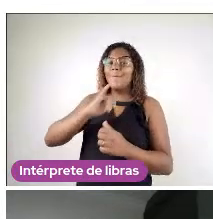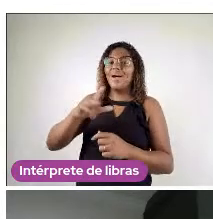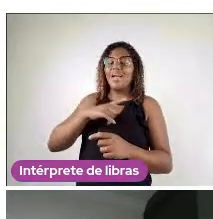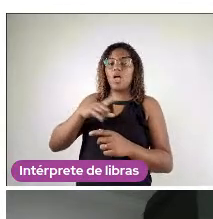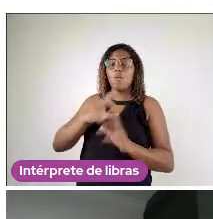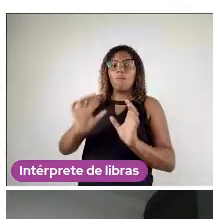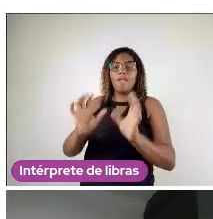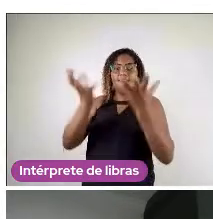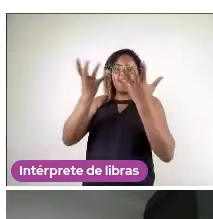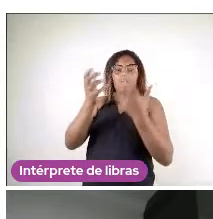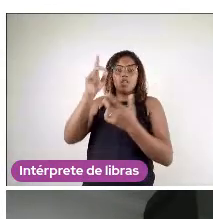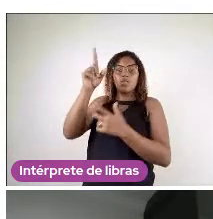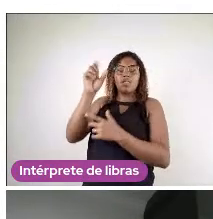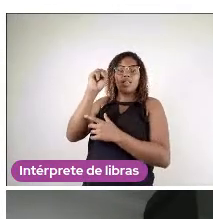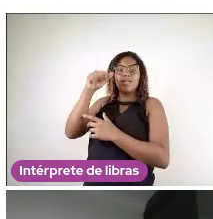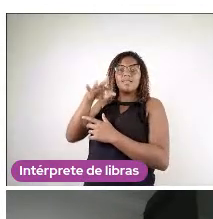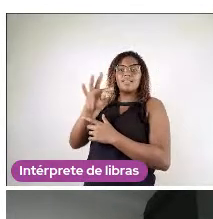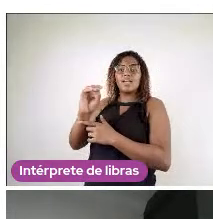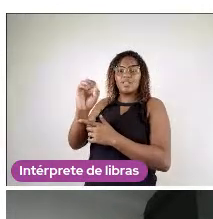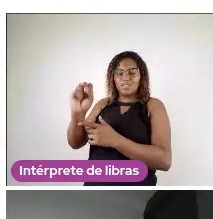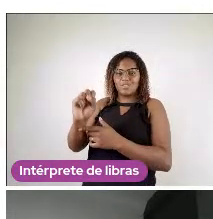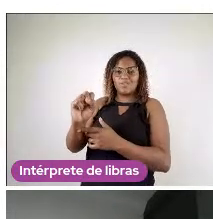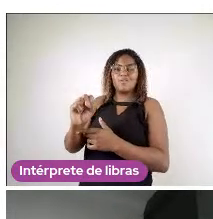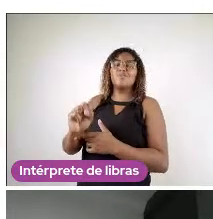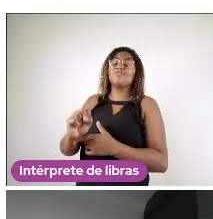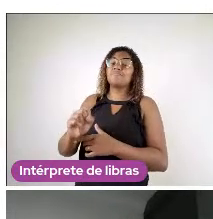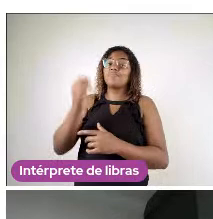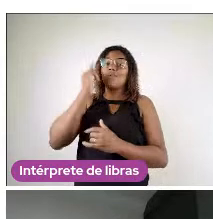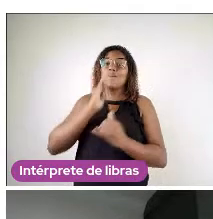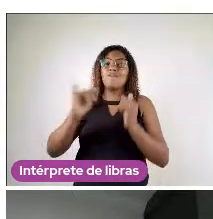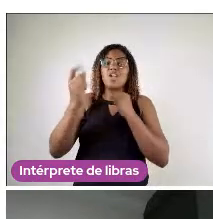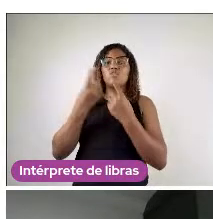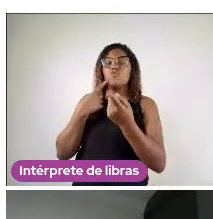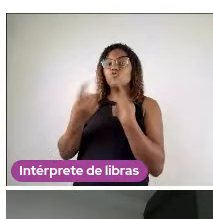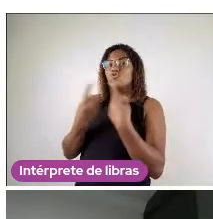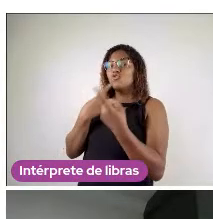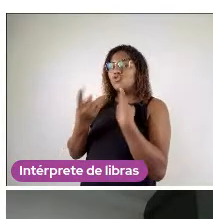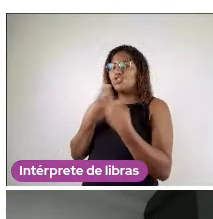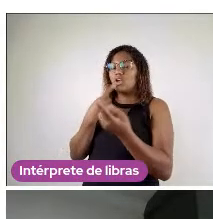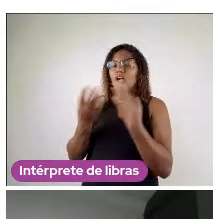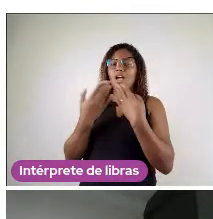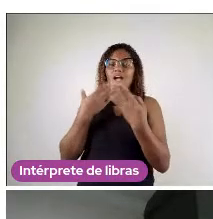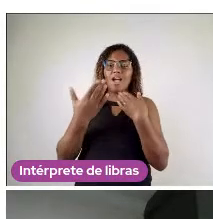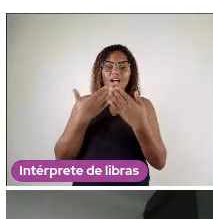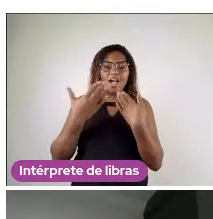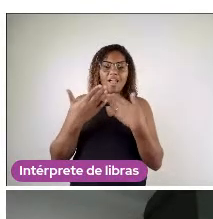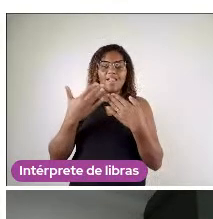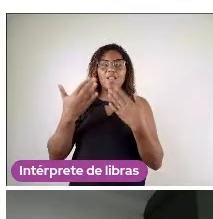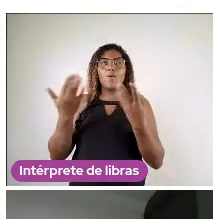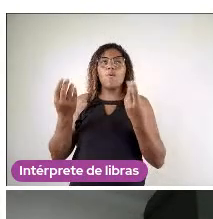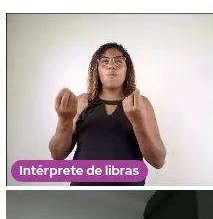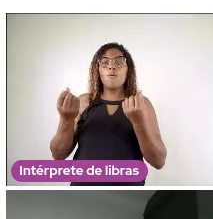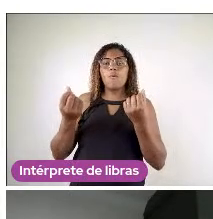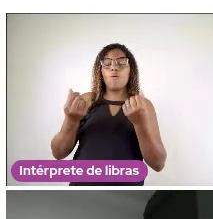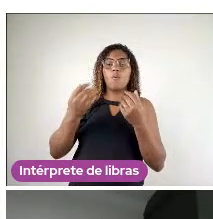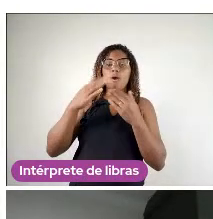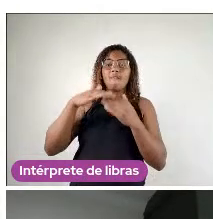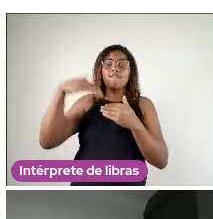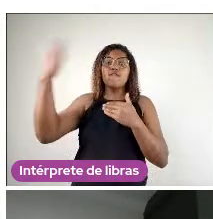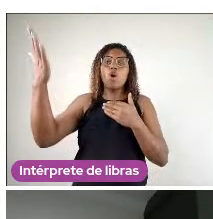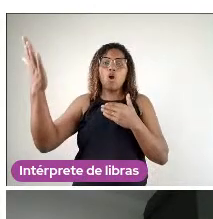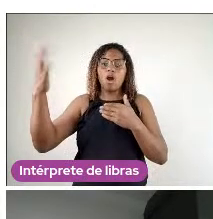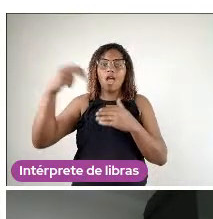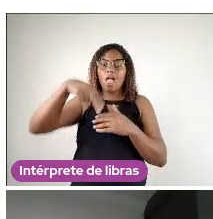Oceânica em Santos. Vai ser o primeiro diálogo de cultura oceânica fora do Hemisfério Norte, né? Ou seja,